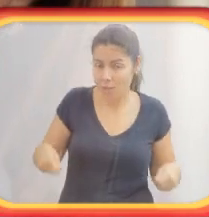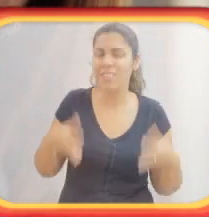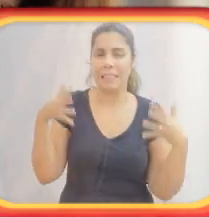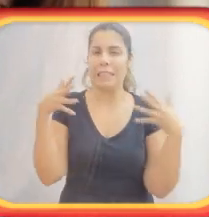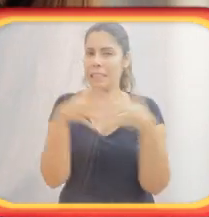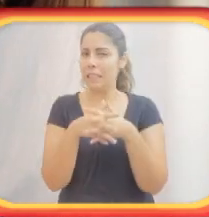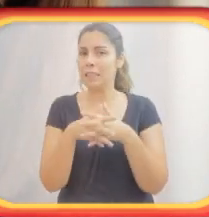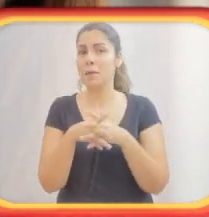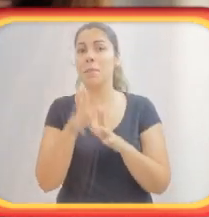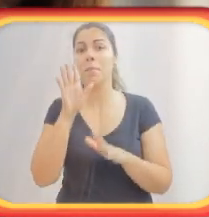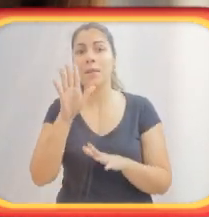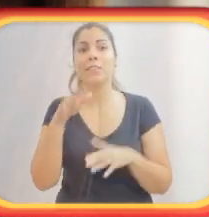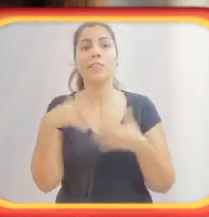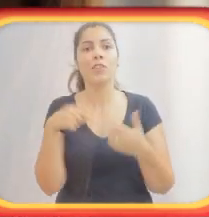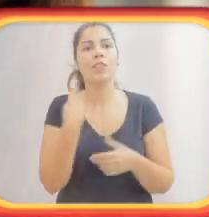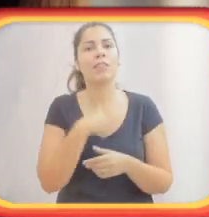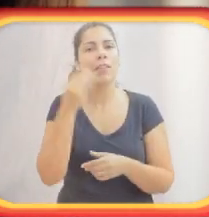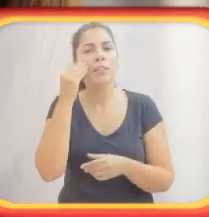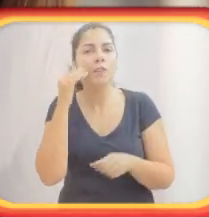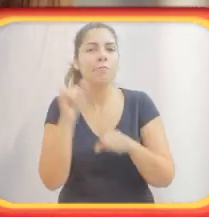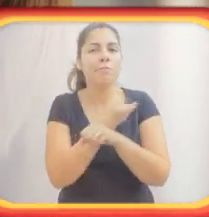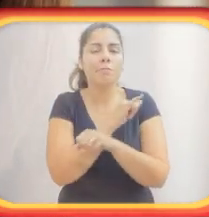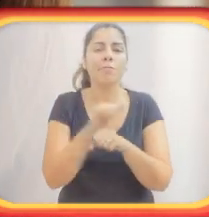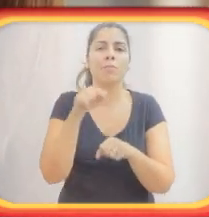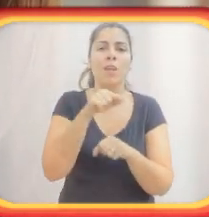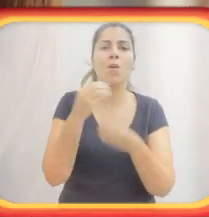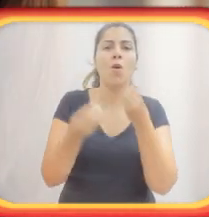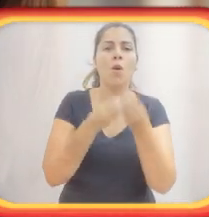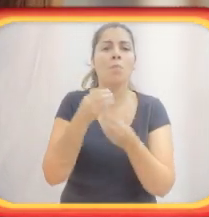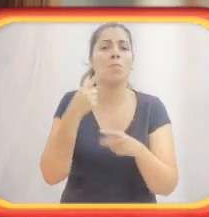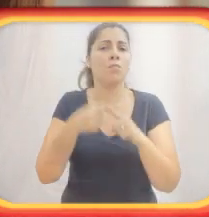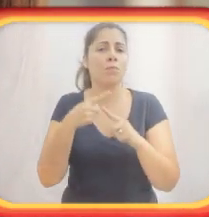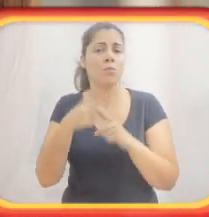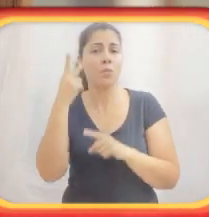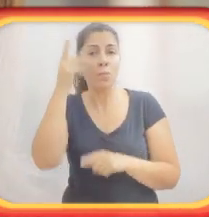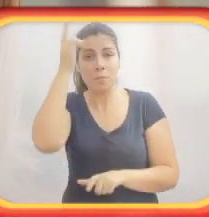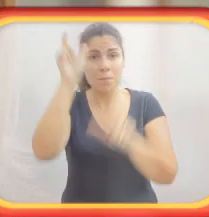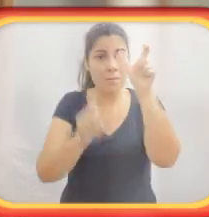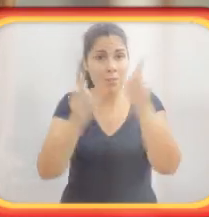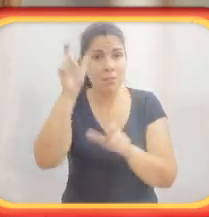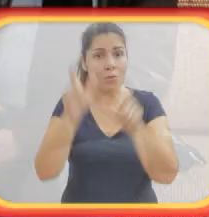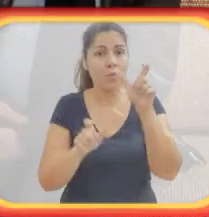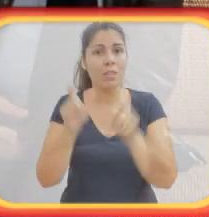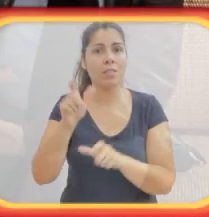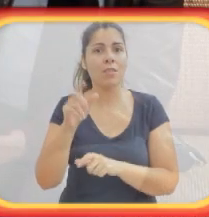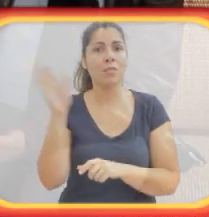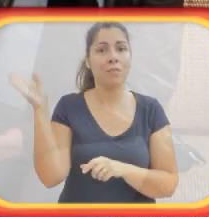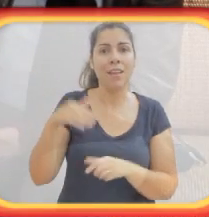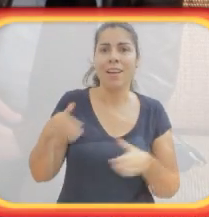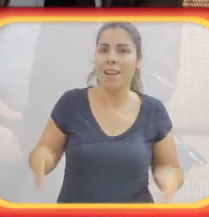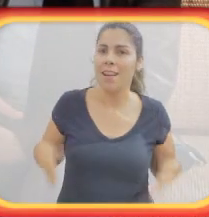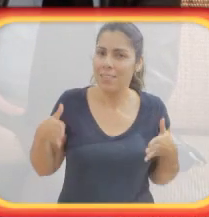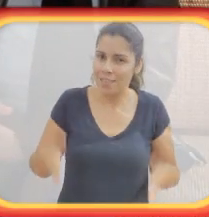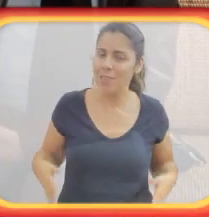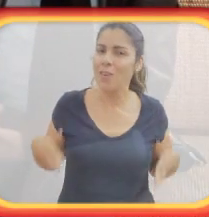é feita numa pequena viagem de elétrico aqui dentro da estação. E